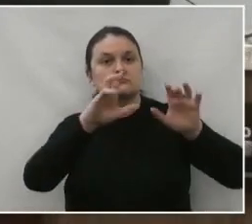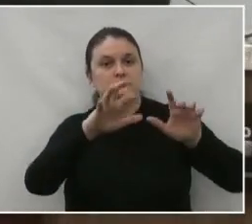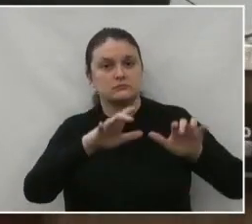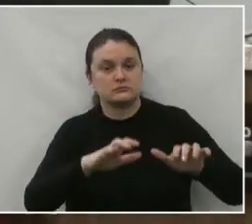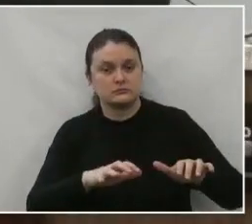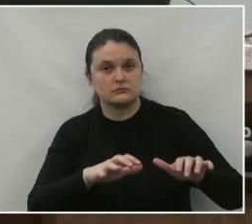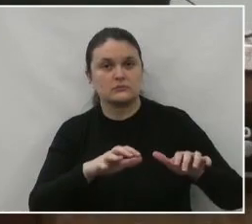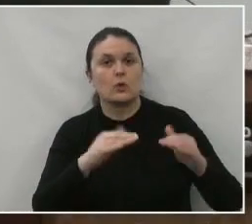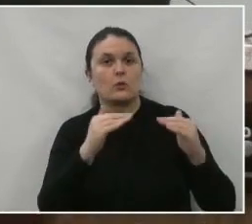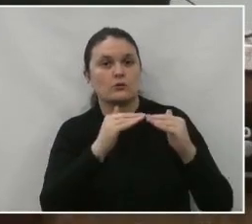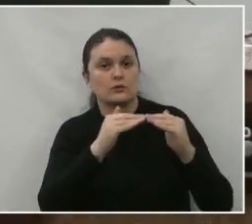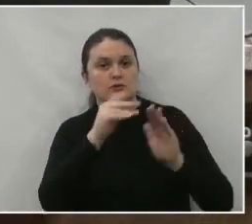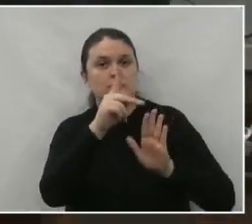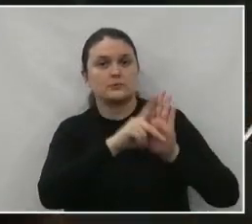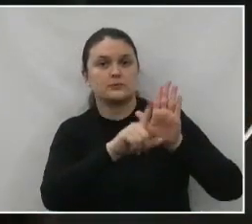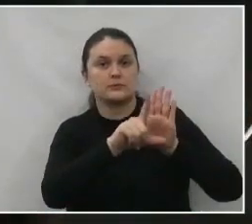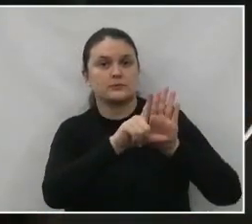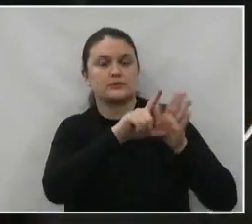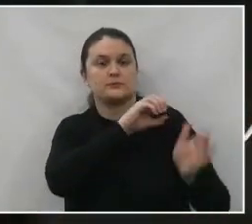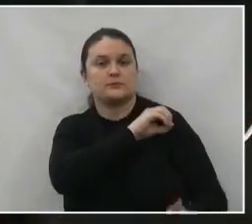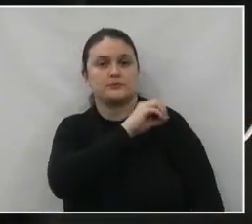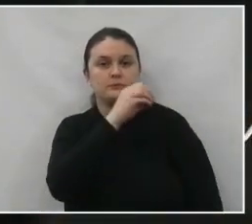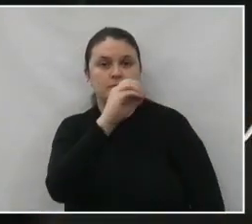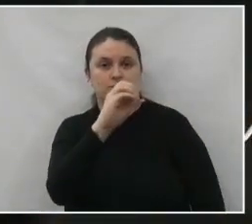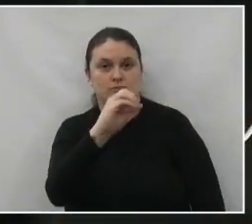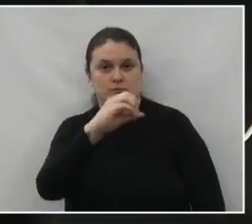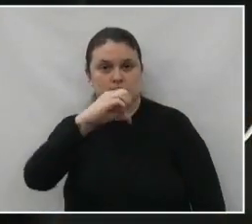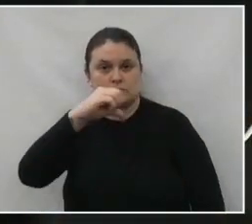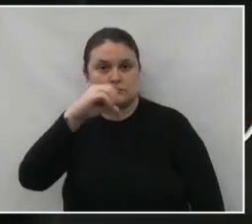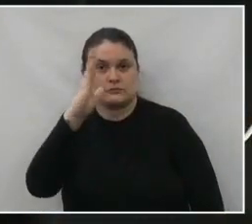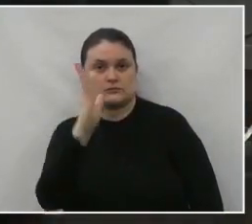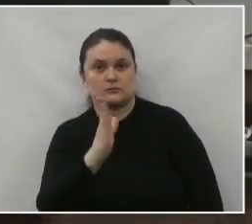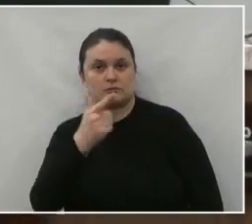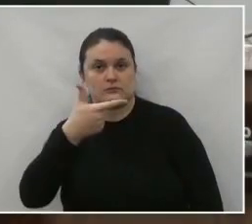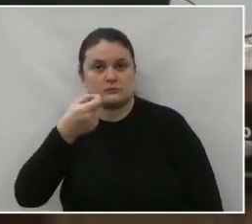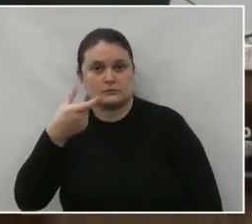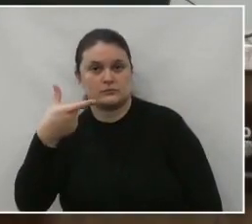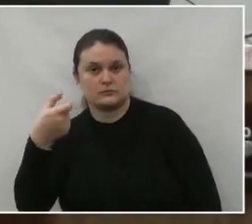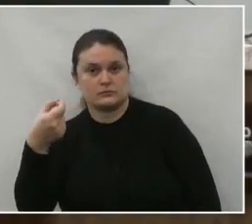Final, favorável ao projeto de lei ordinária de número 9/2020.